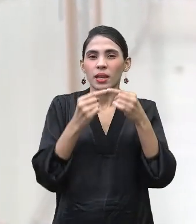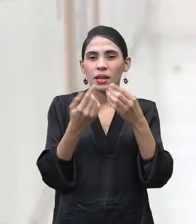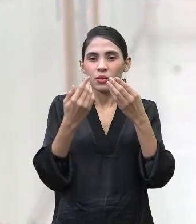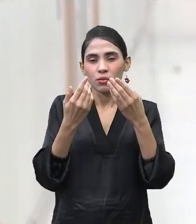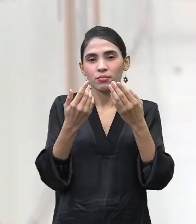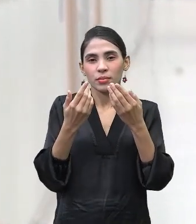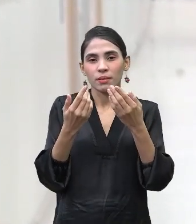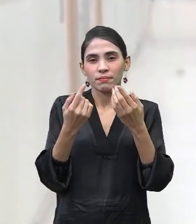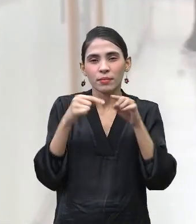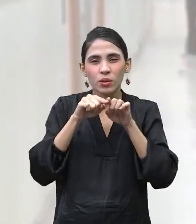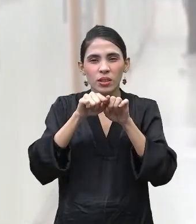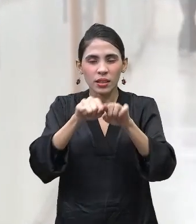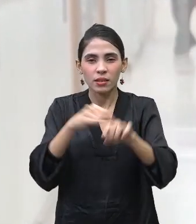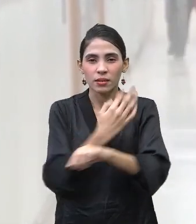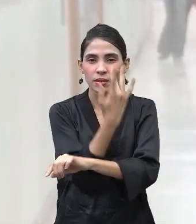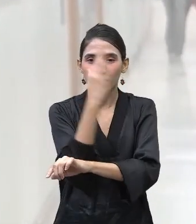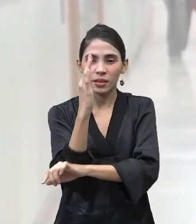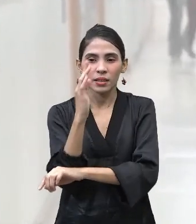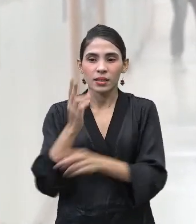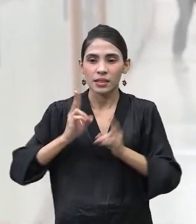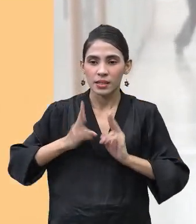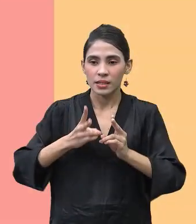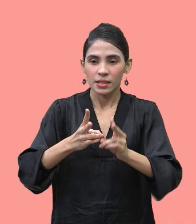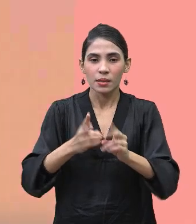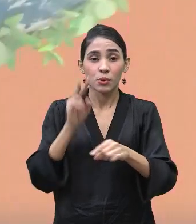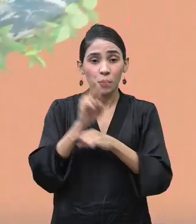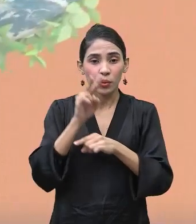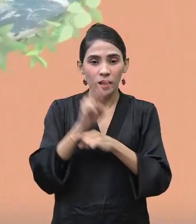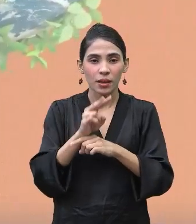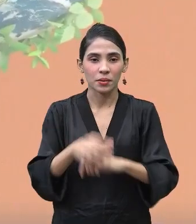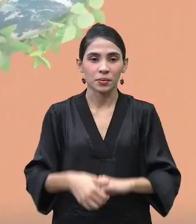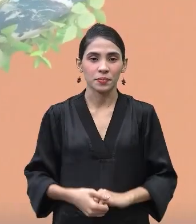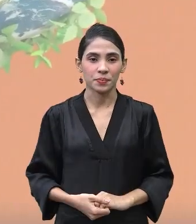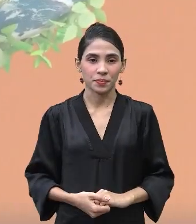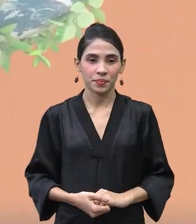com a natureza, sempre pensando nessa preservação.